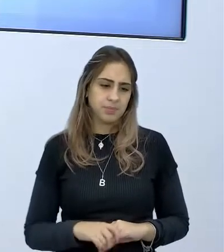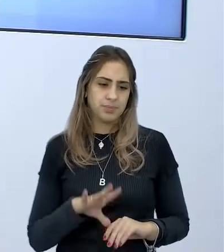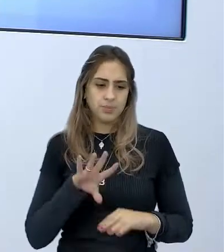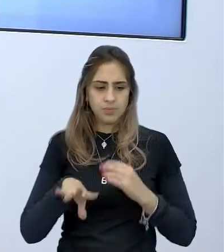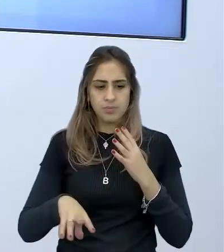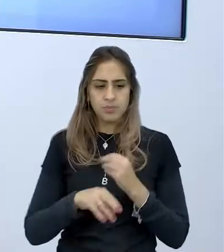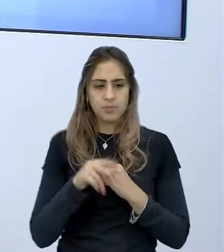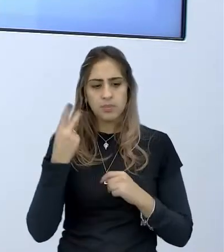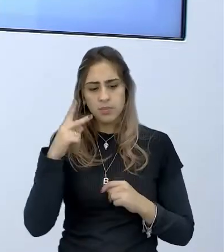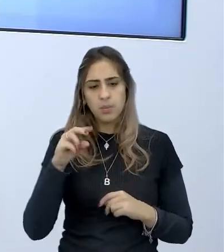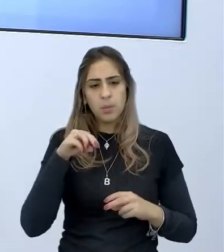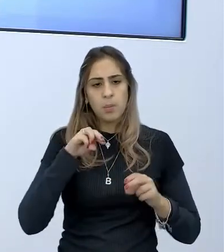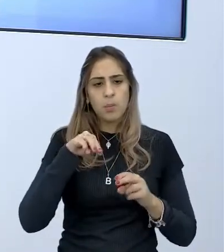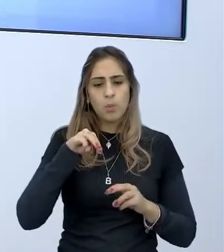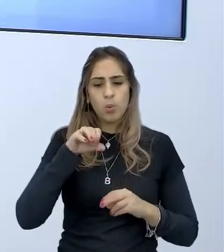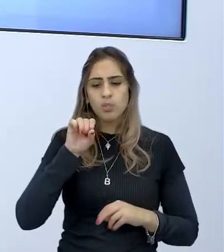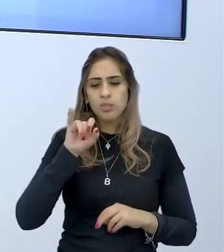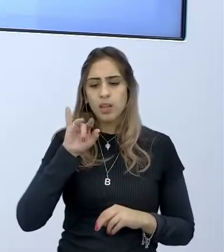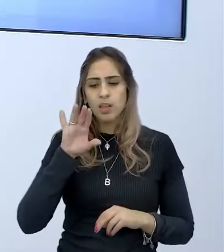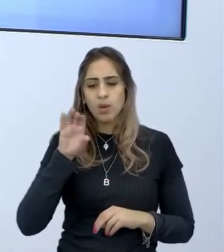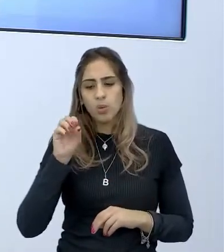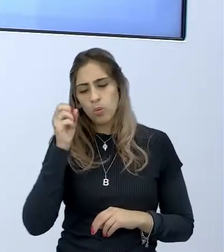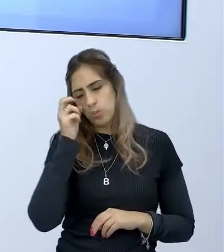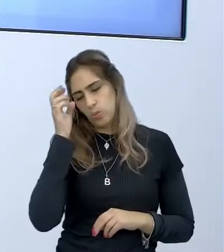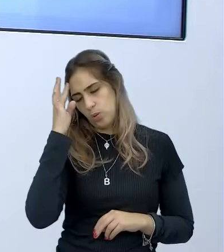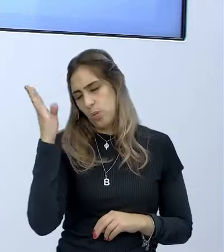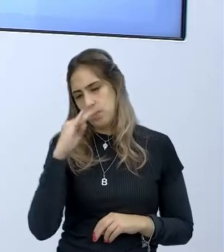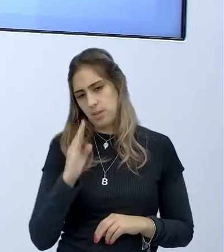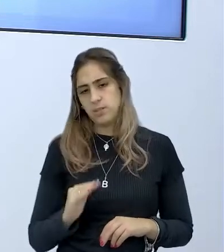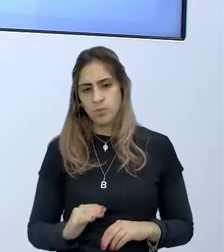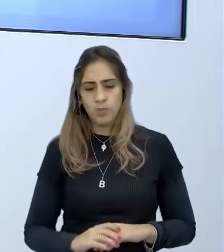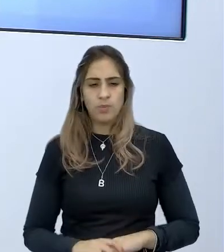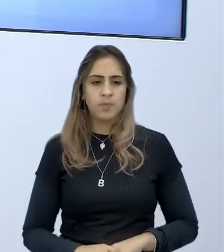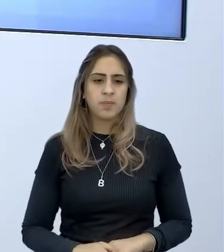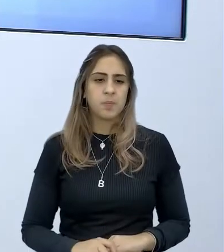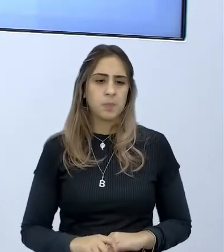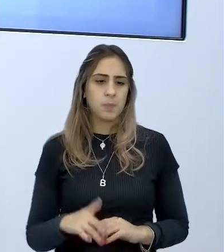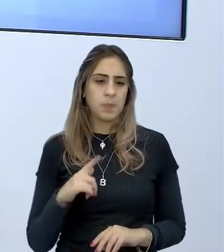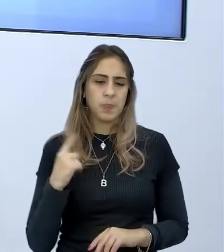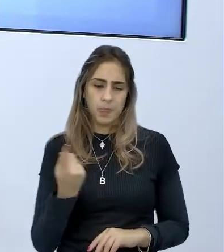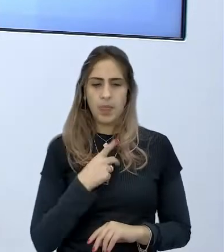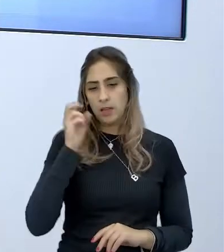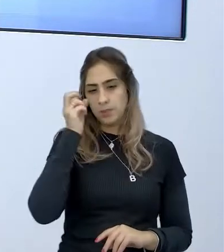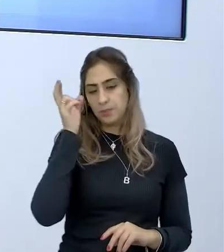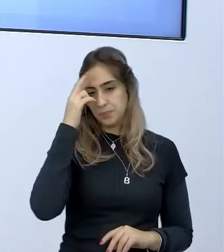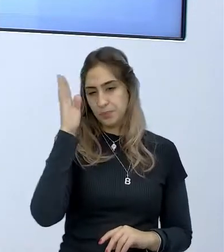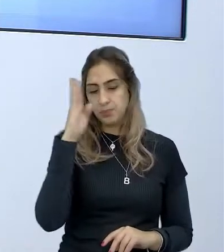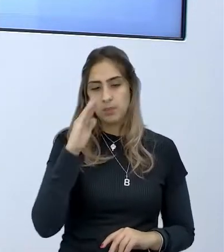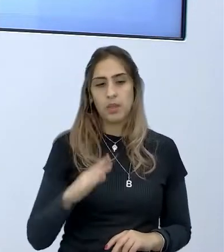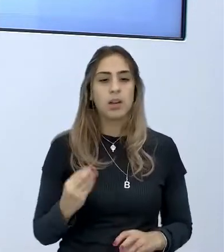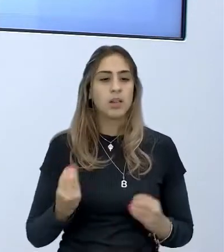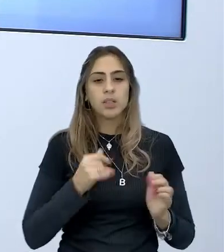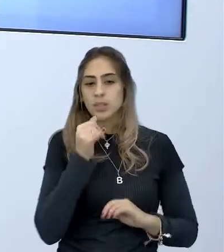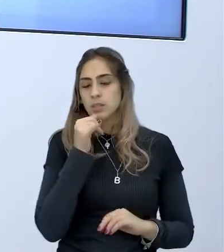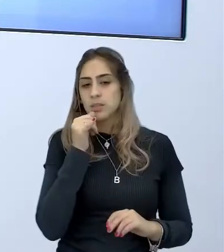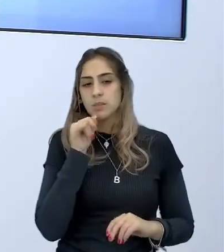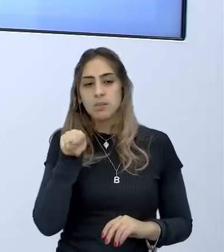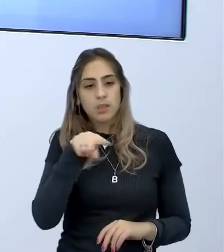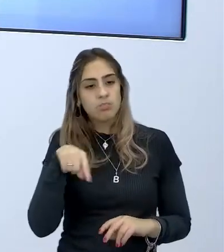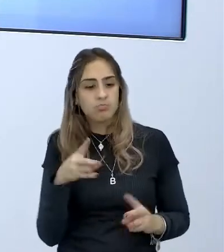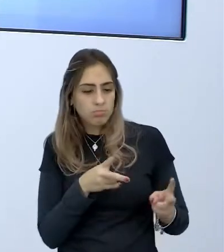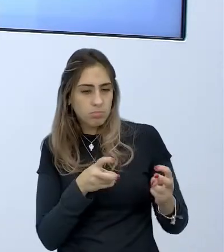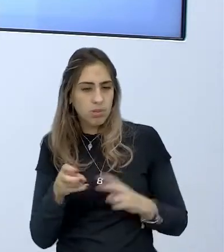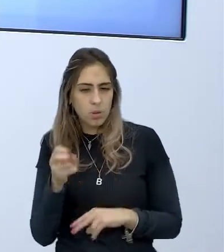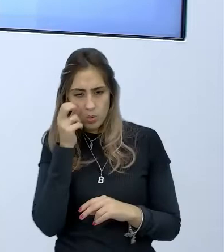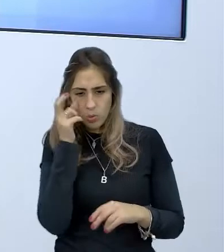adicionam dentro desse mosaico cultural que a gente pode considerar o Brasil. Então, além da gente ter a nossa cultura brasileira, vamos dizer, esses